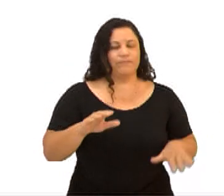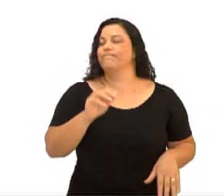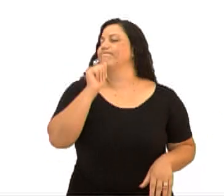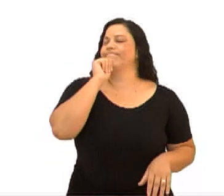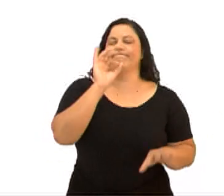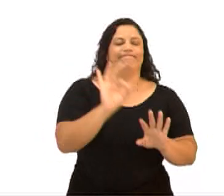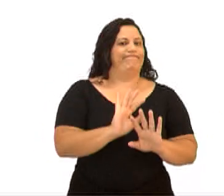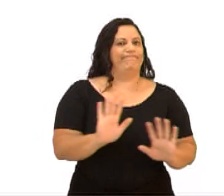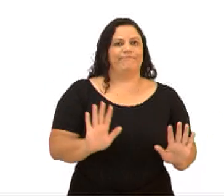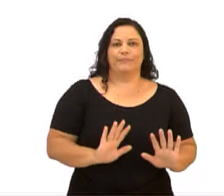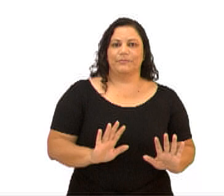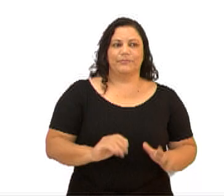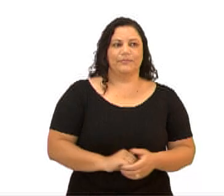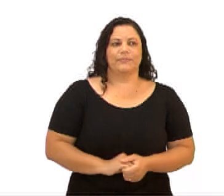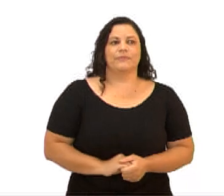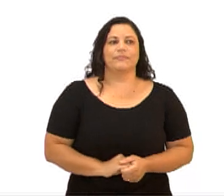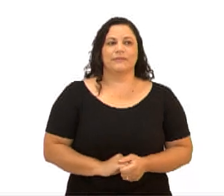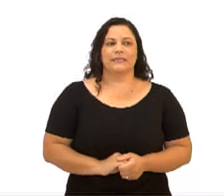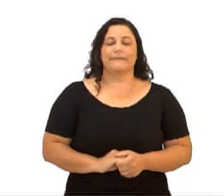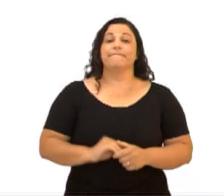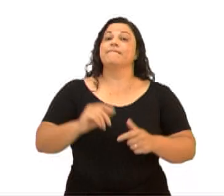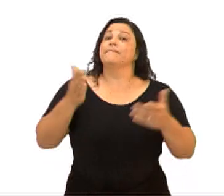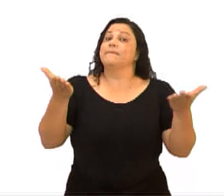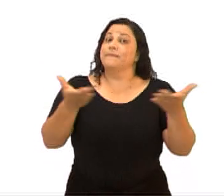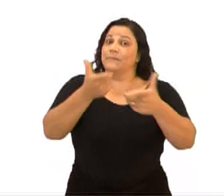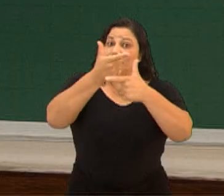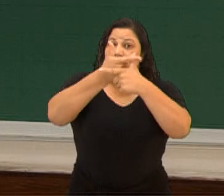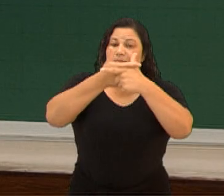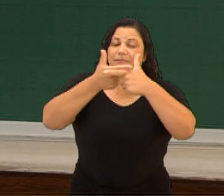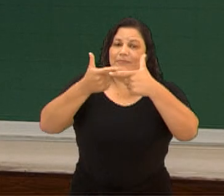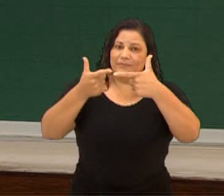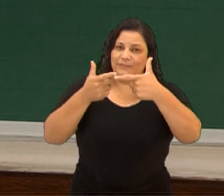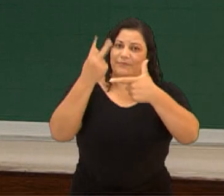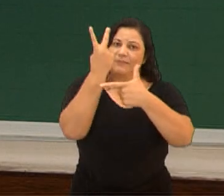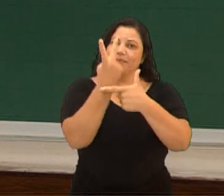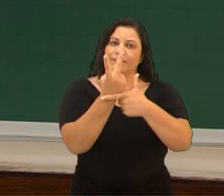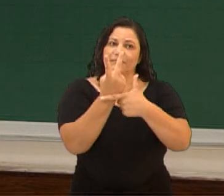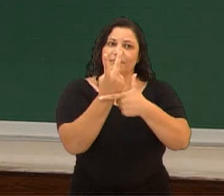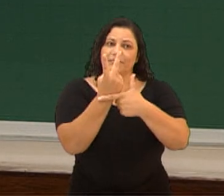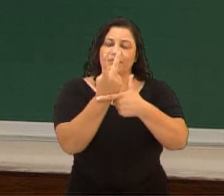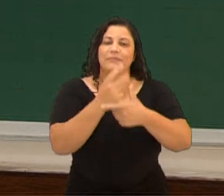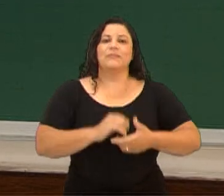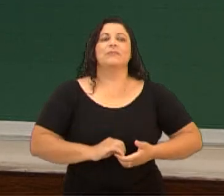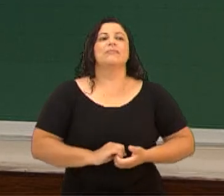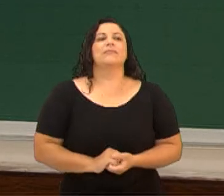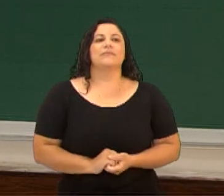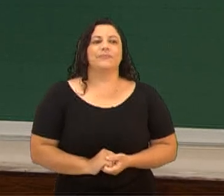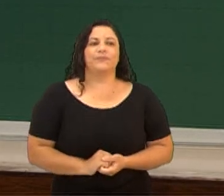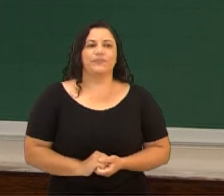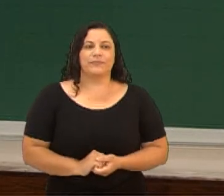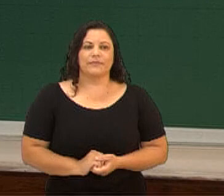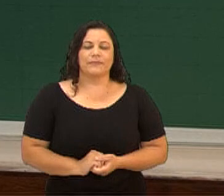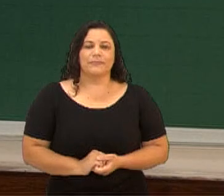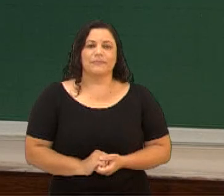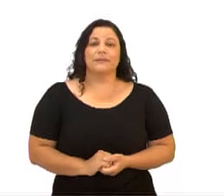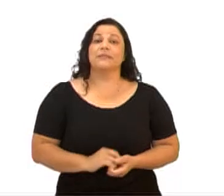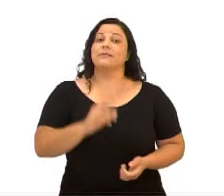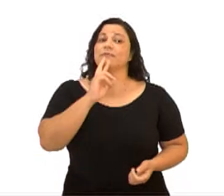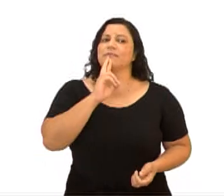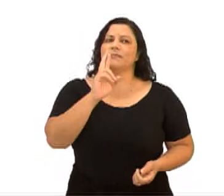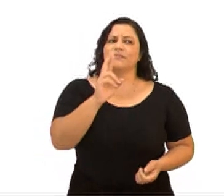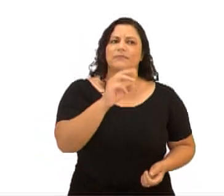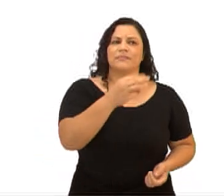é base vezes altura divididos por 2. Então, dividindo ali, ó, vai